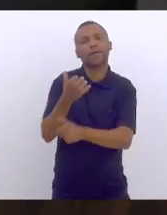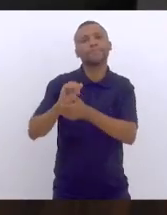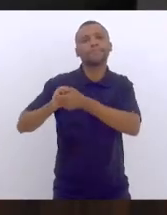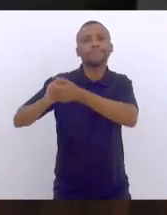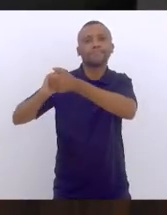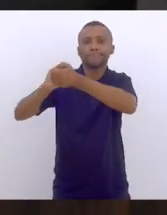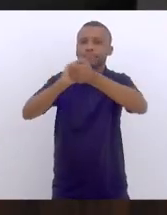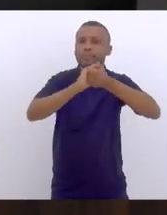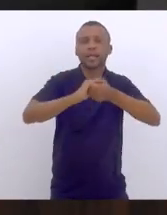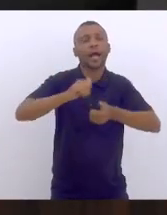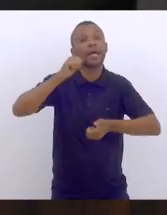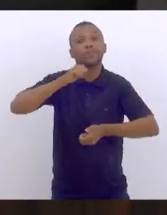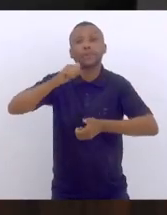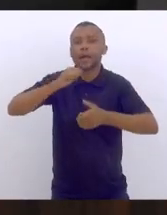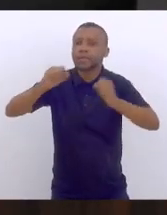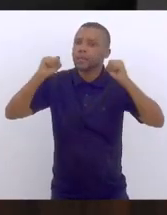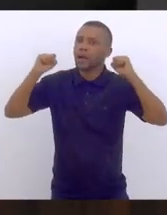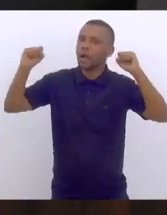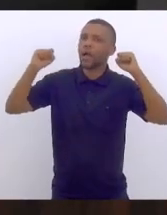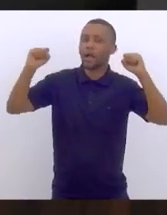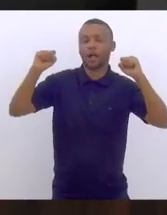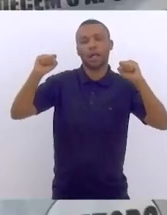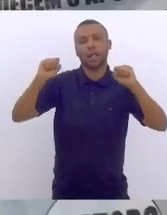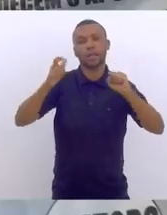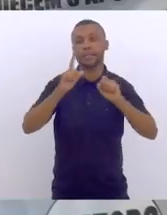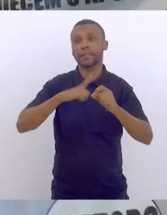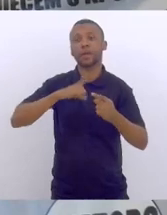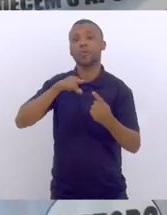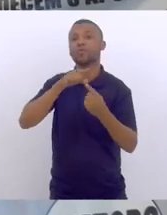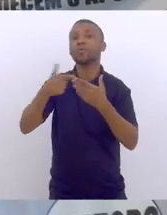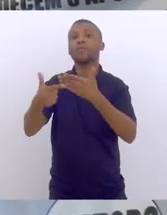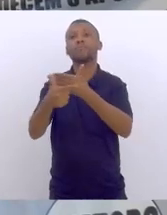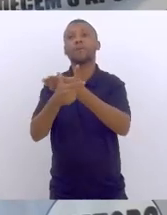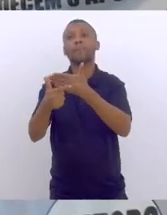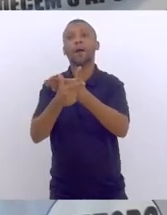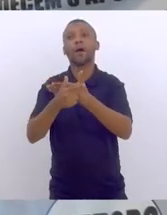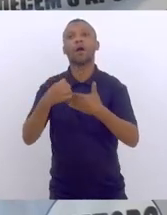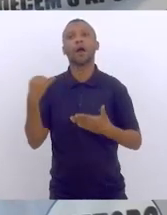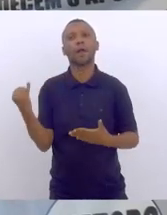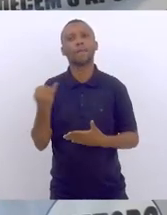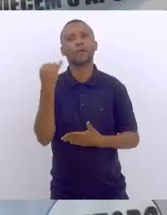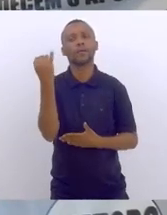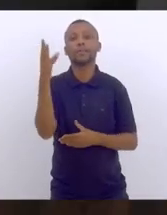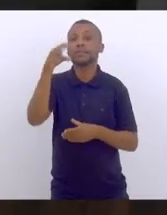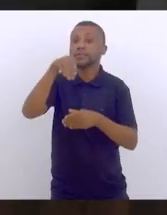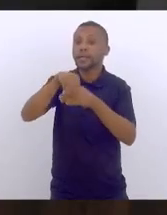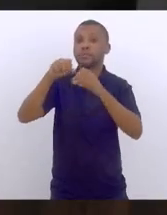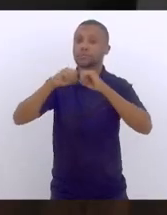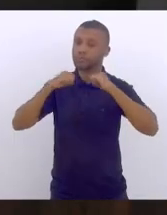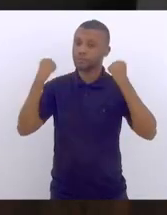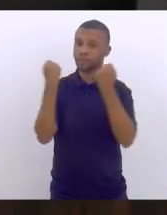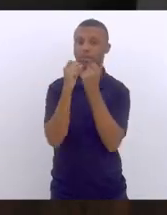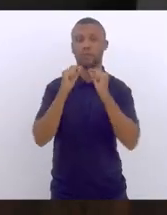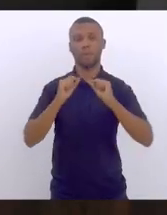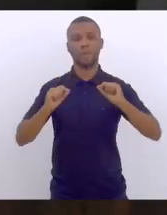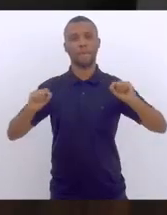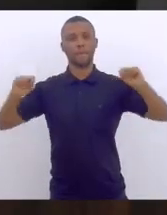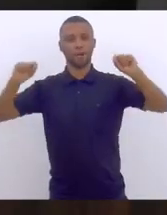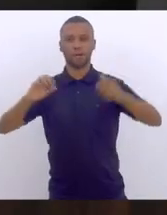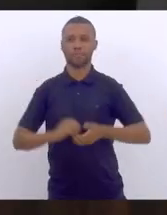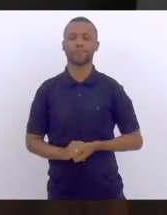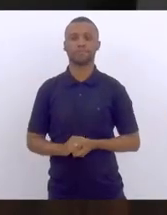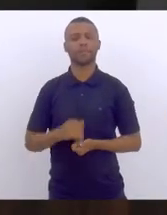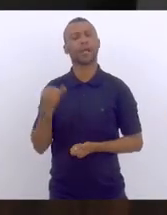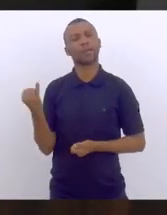as mulheres torcedoras que têm feito um papel fundamental também nos estádios. É muito importante a